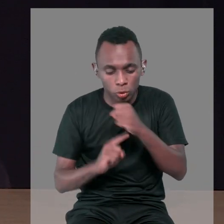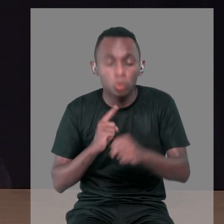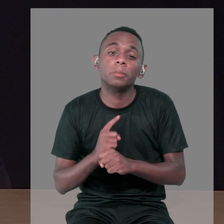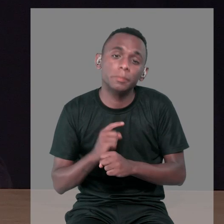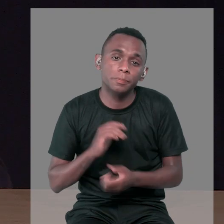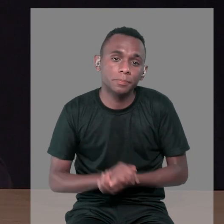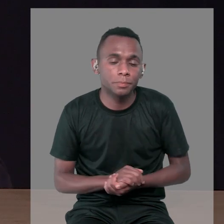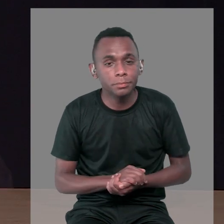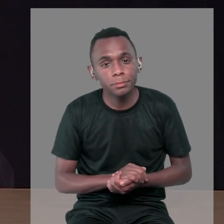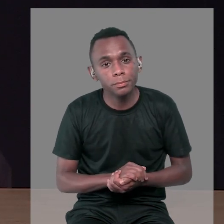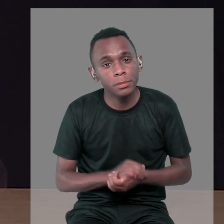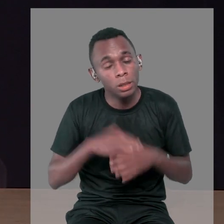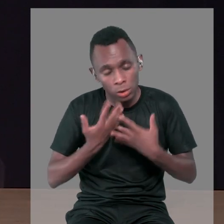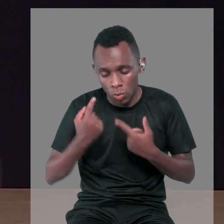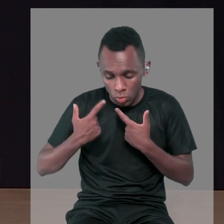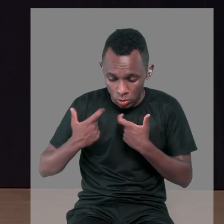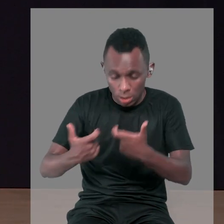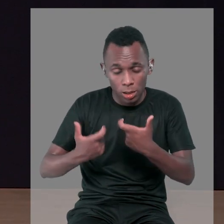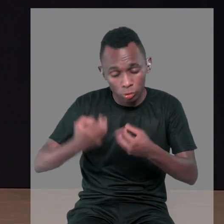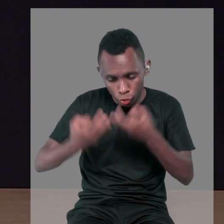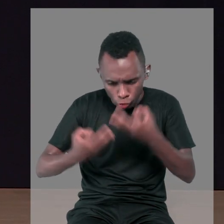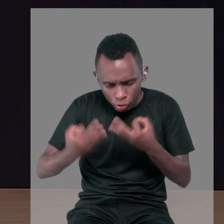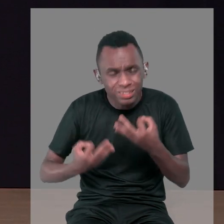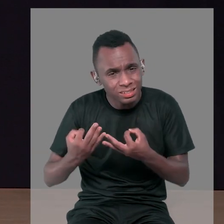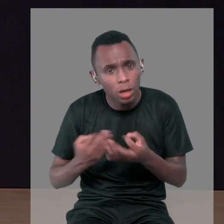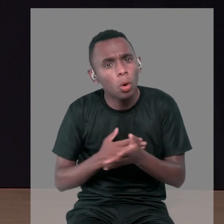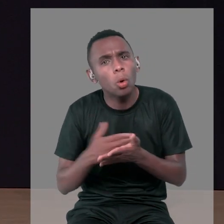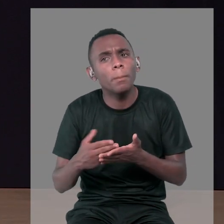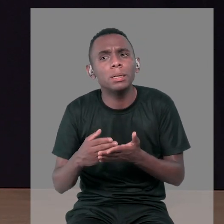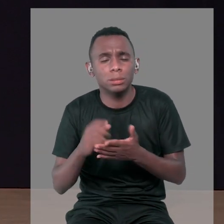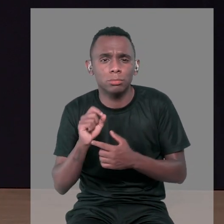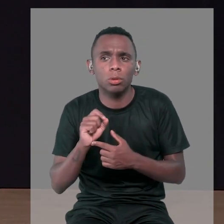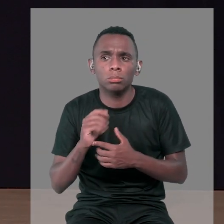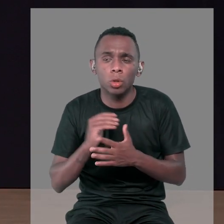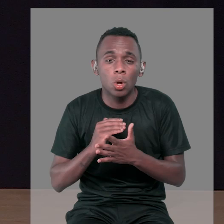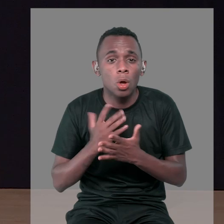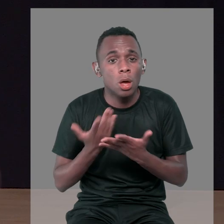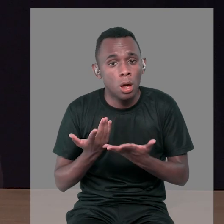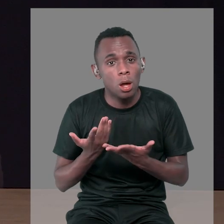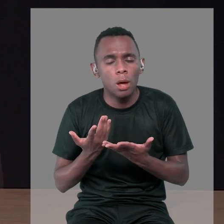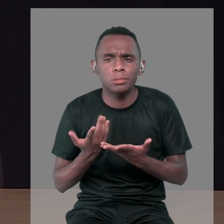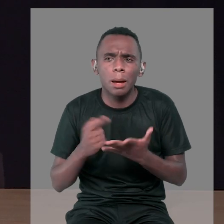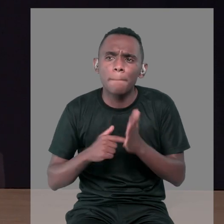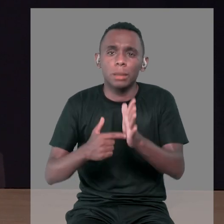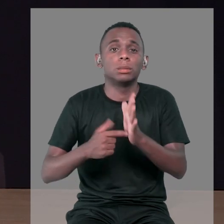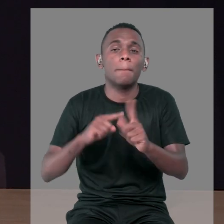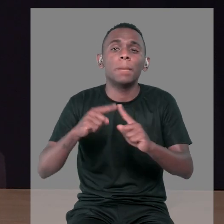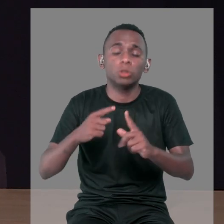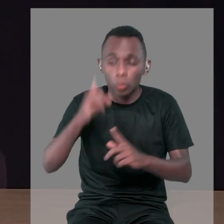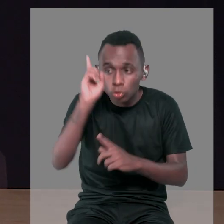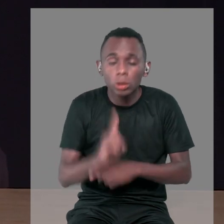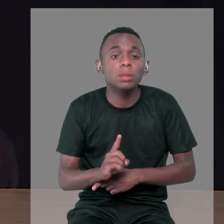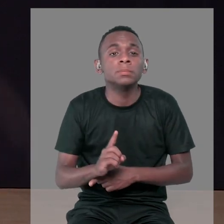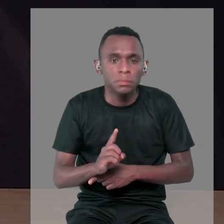justa, de fato, ele nasce, em Cícero ele já comparece. Mas é o direito medieval que vai trabalhar extensamente sobre a